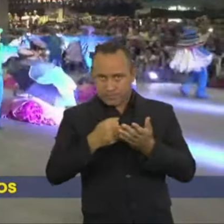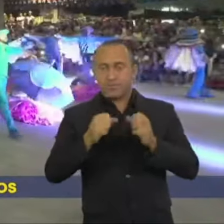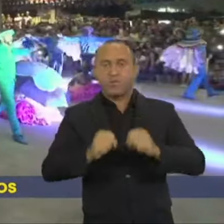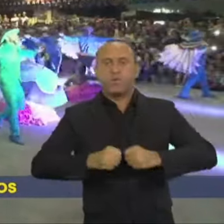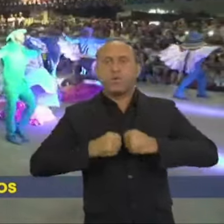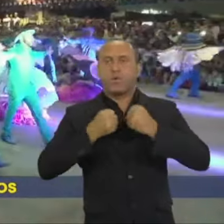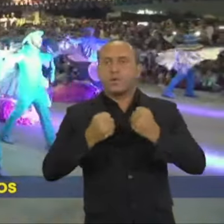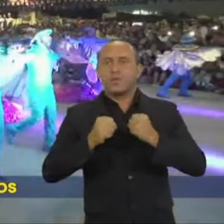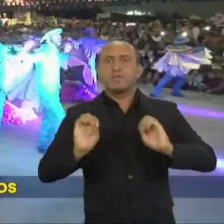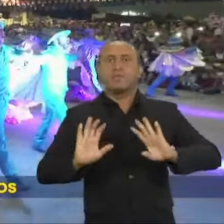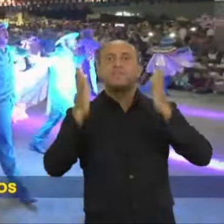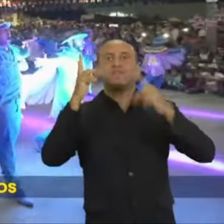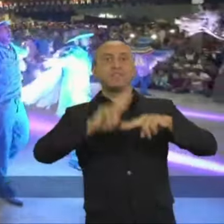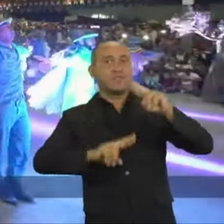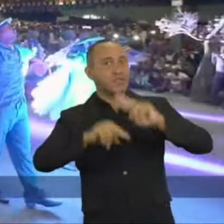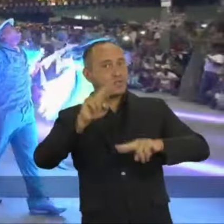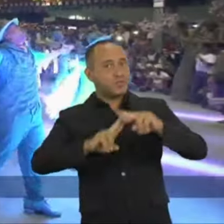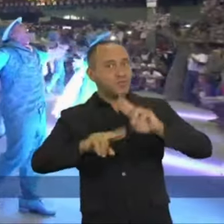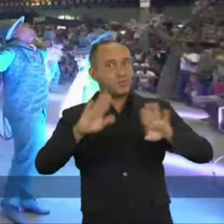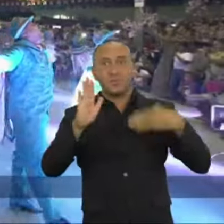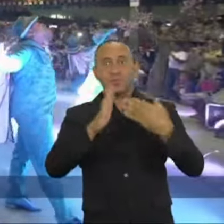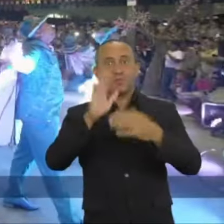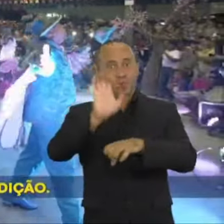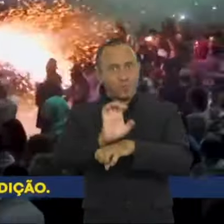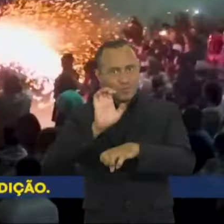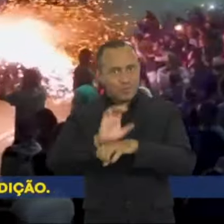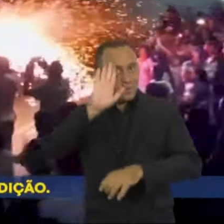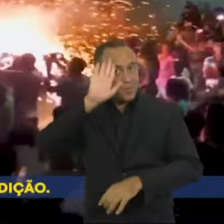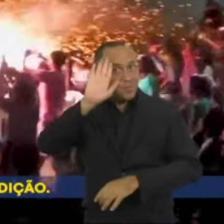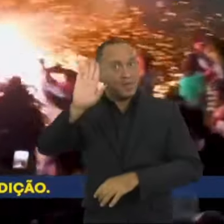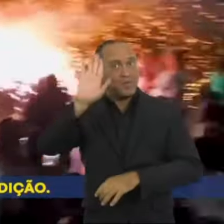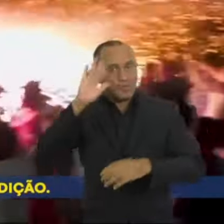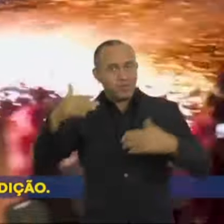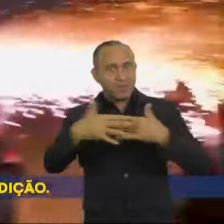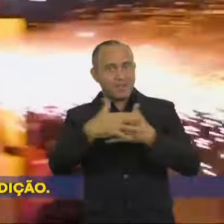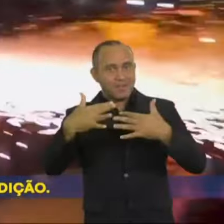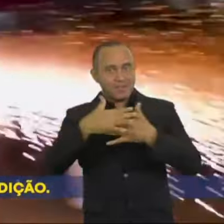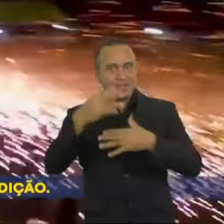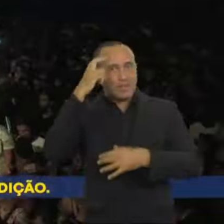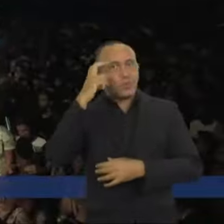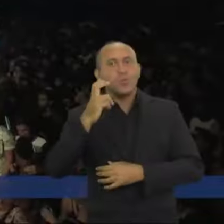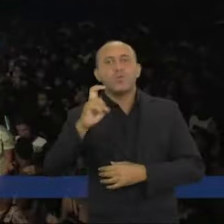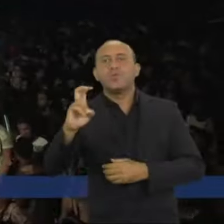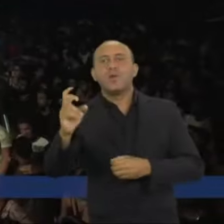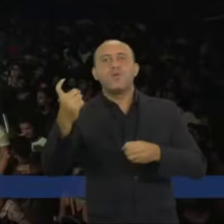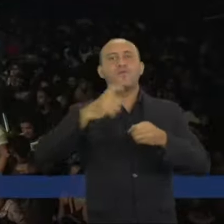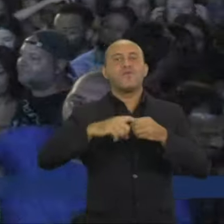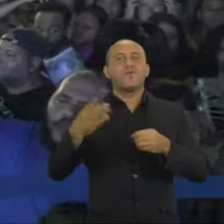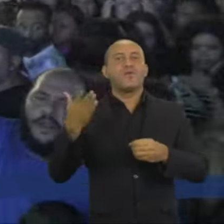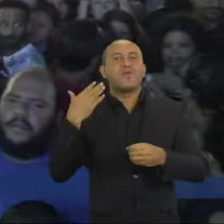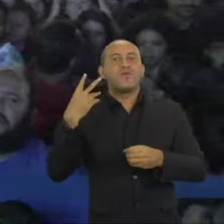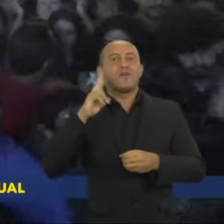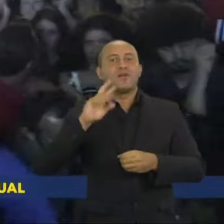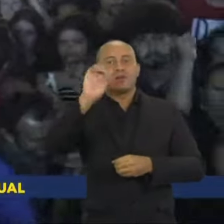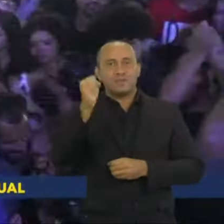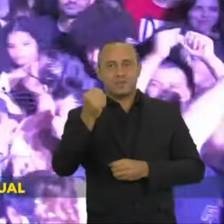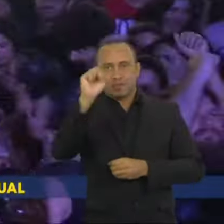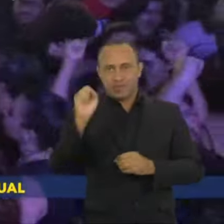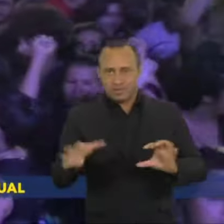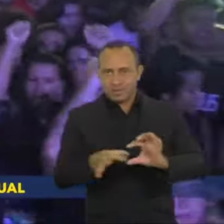eventos, fortalecer os festejos juninos em todo o estado, principalmente em cidades de tradição, retomar o verão Sergipe